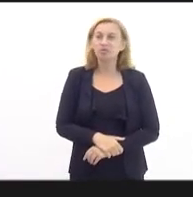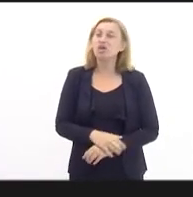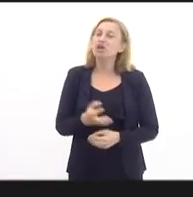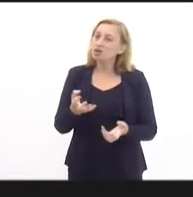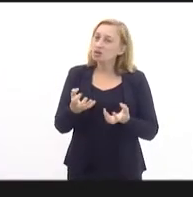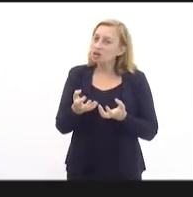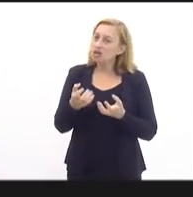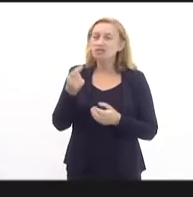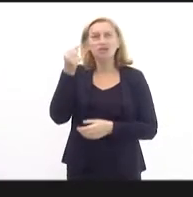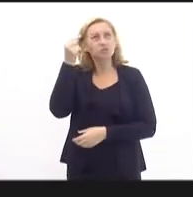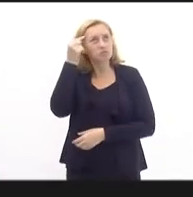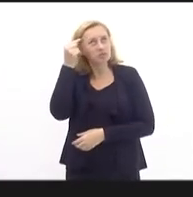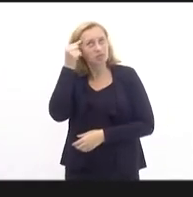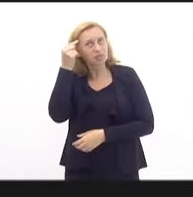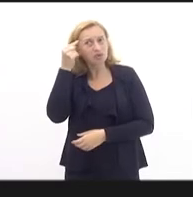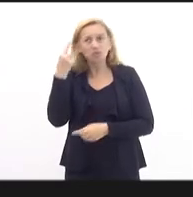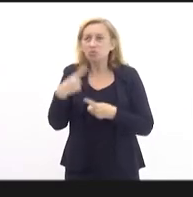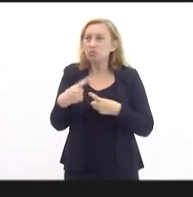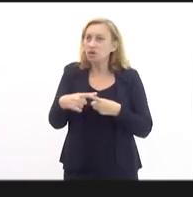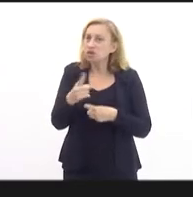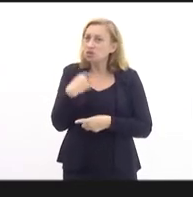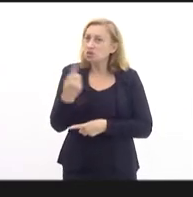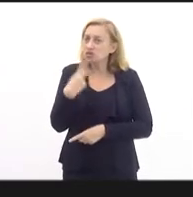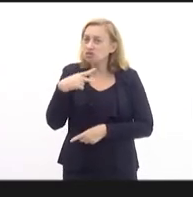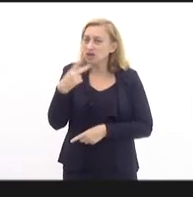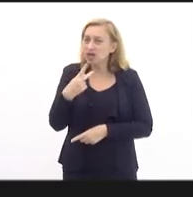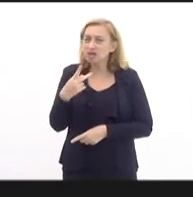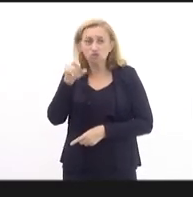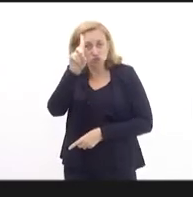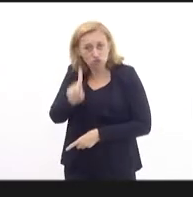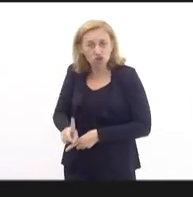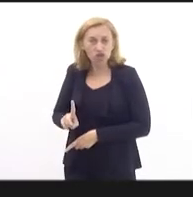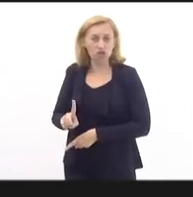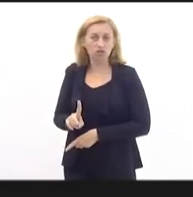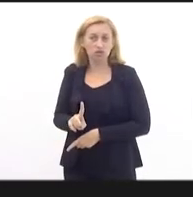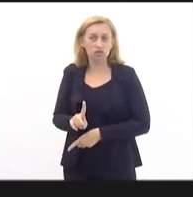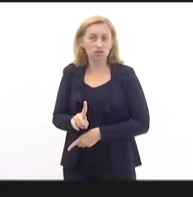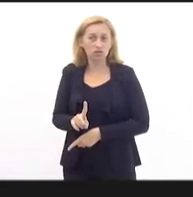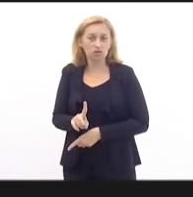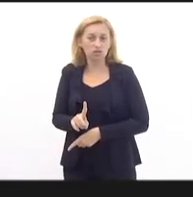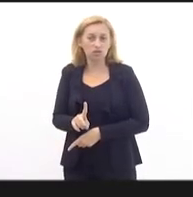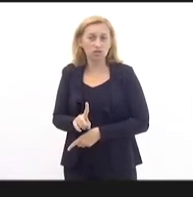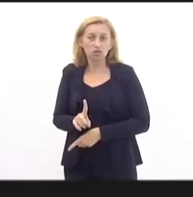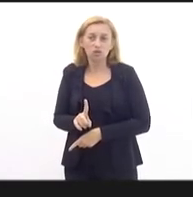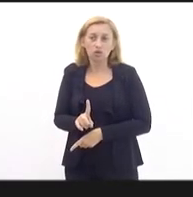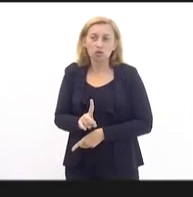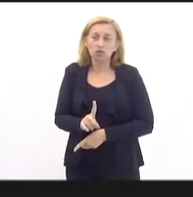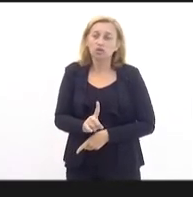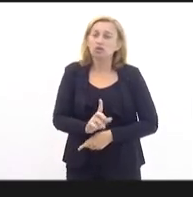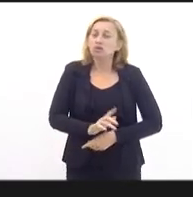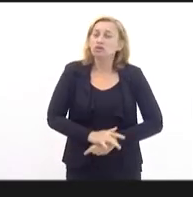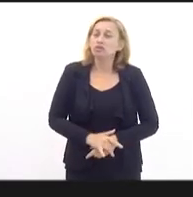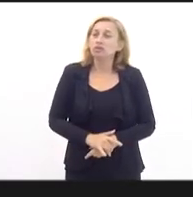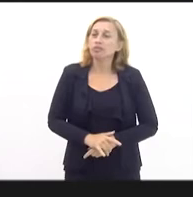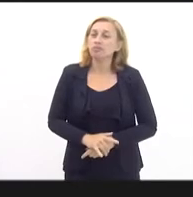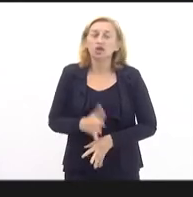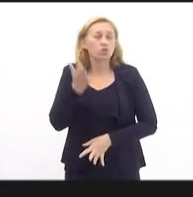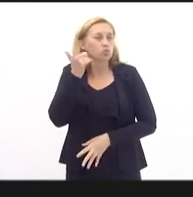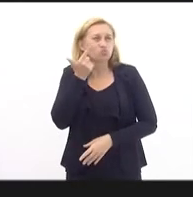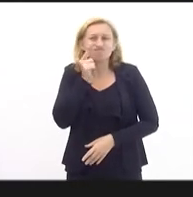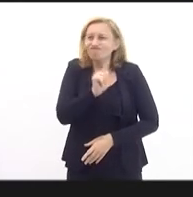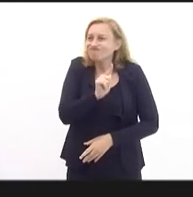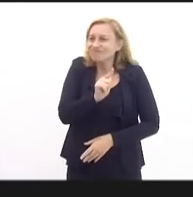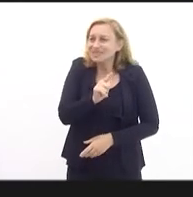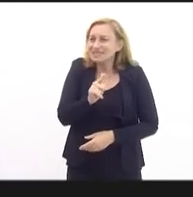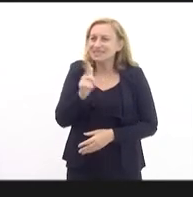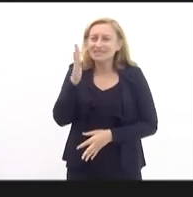essa reflexão porque a gente está falando aqui de um direito, de uma concessão, né? A gente não consegue